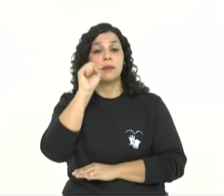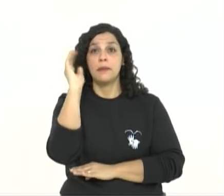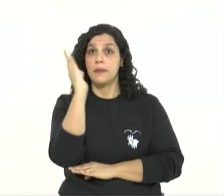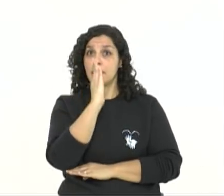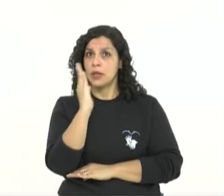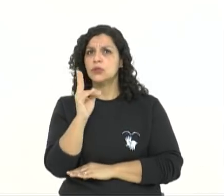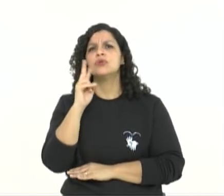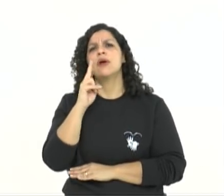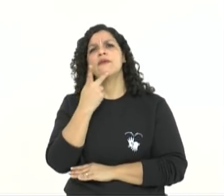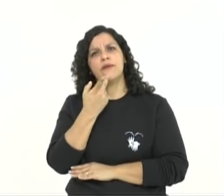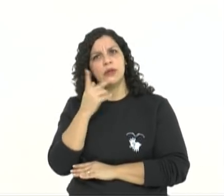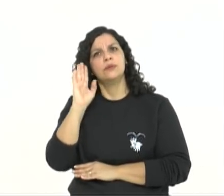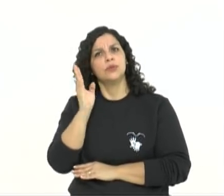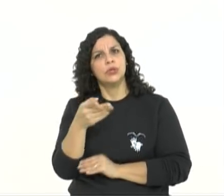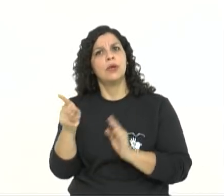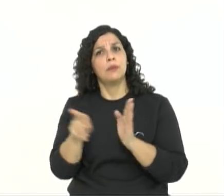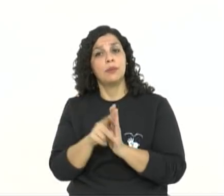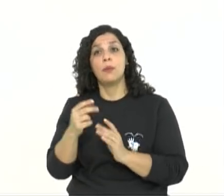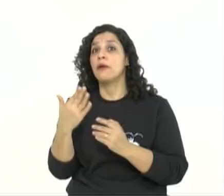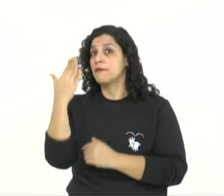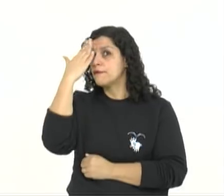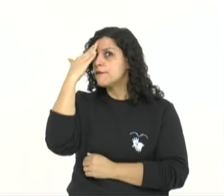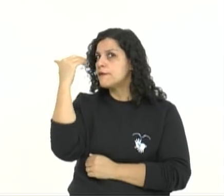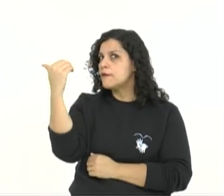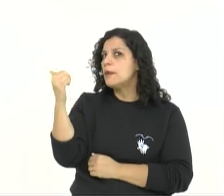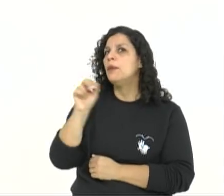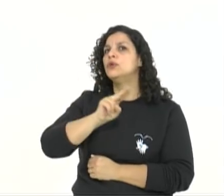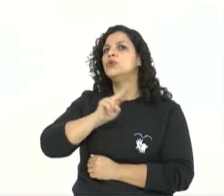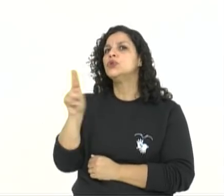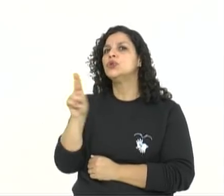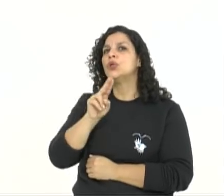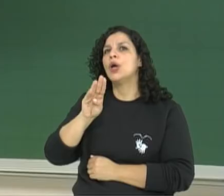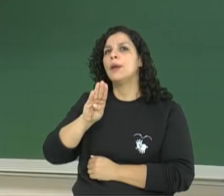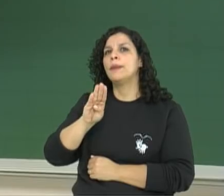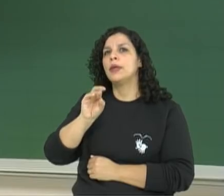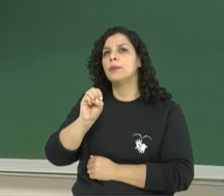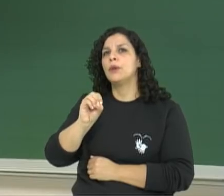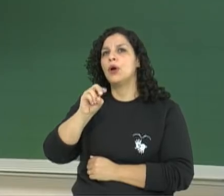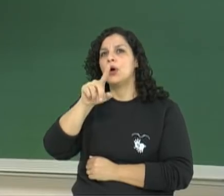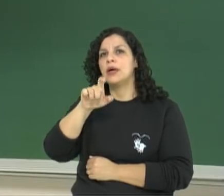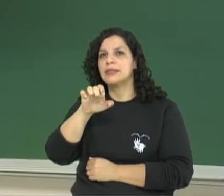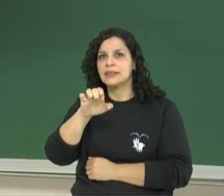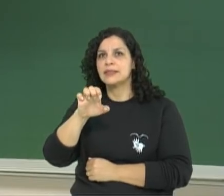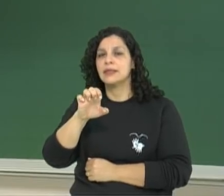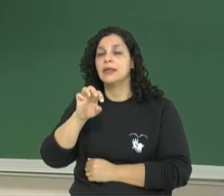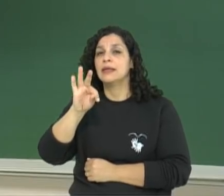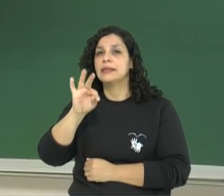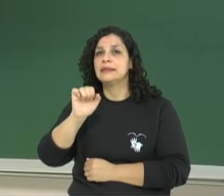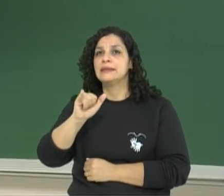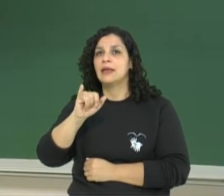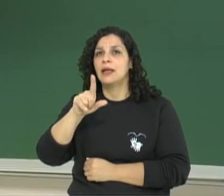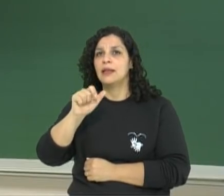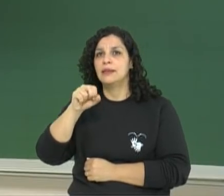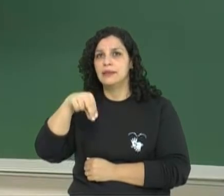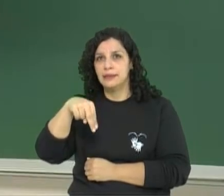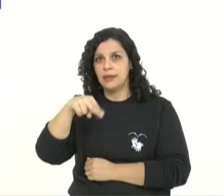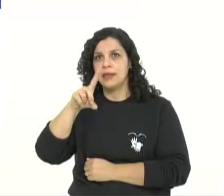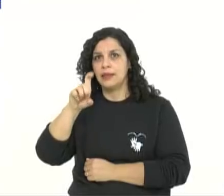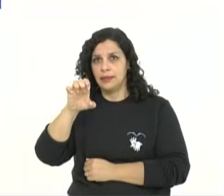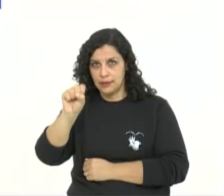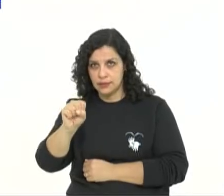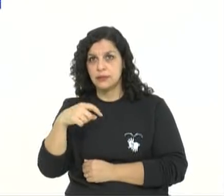como a gente já falou, ele é bastante conhecido como boxe tailandês. Ataques